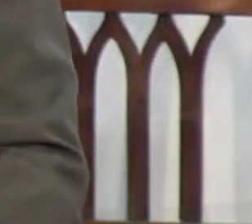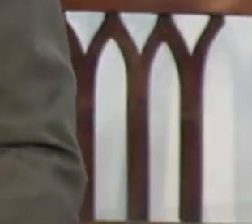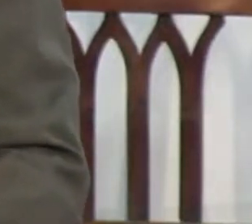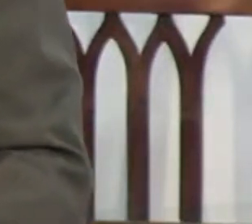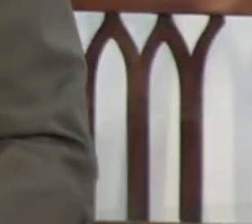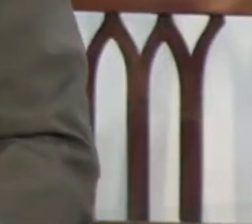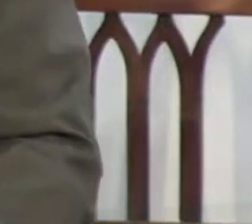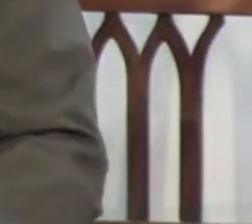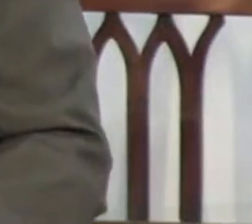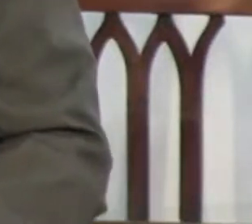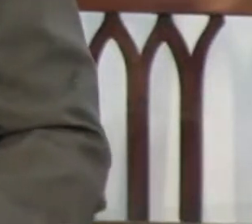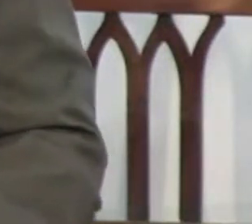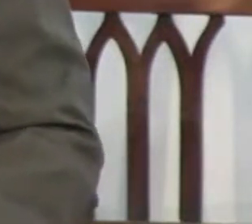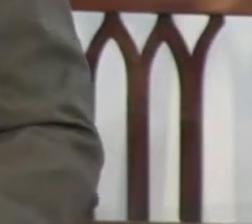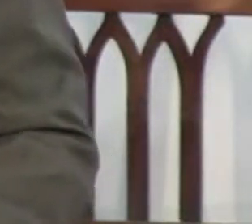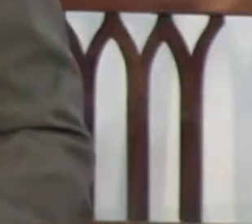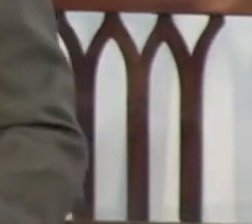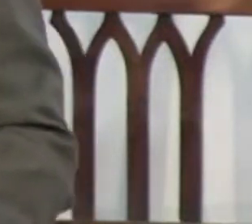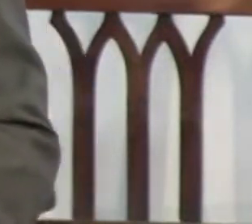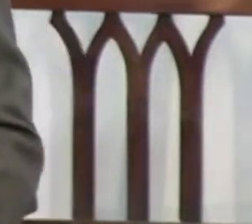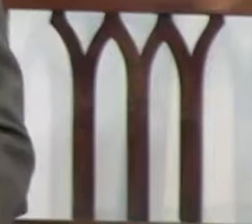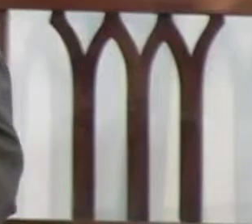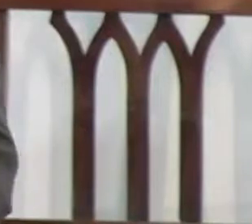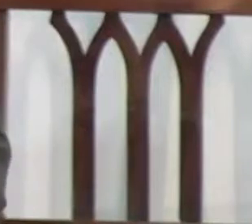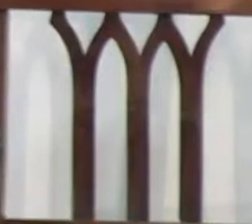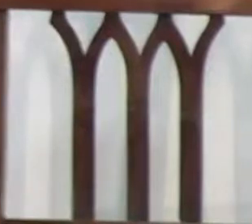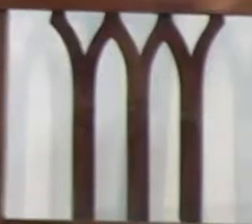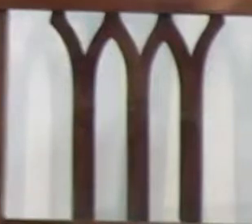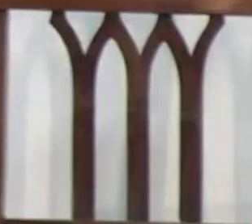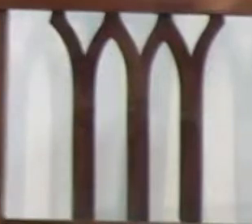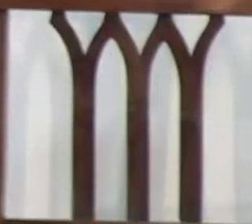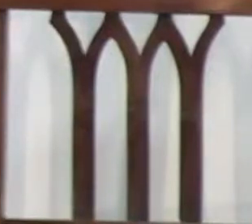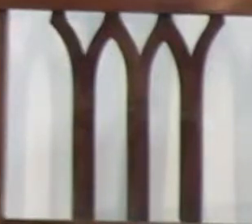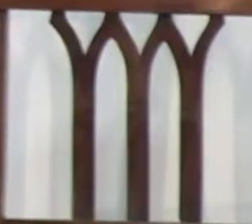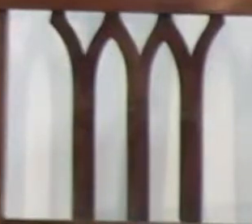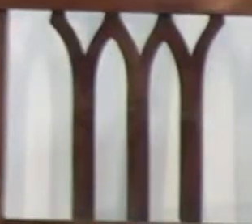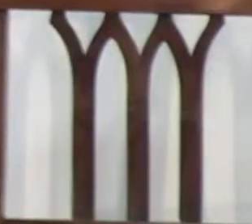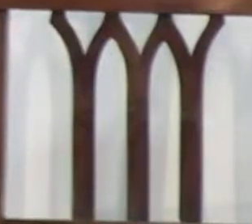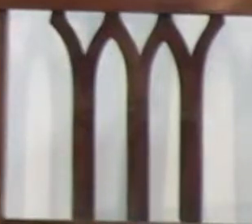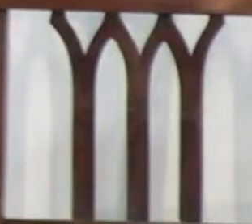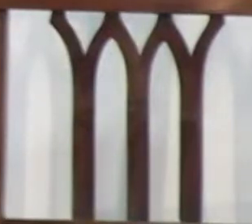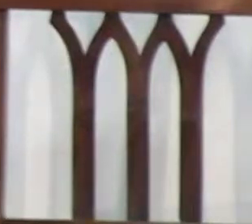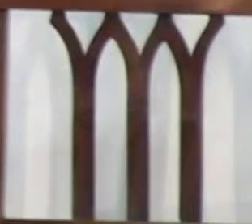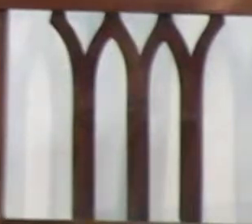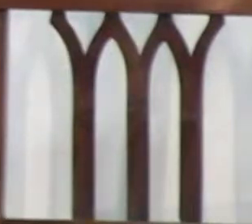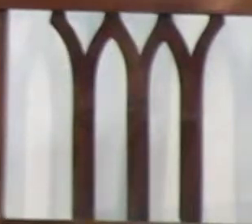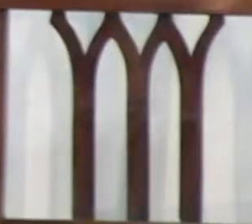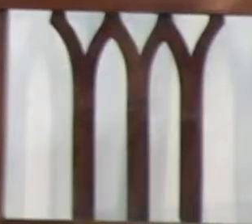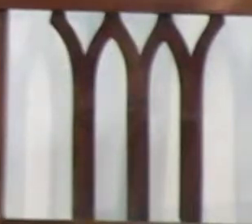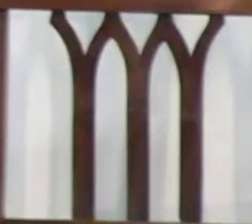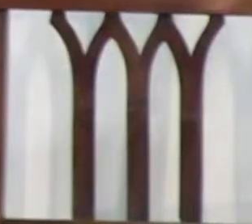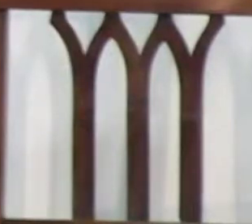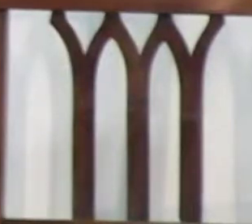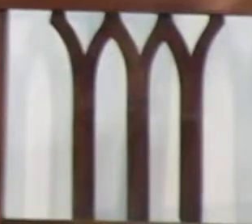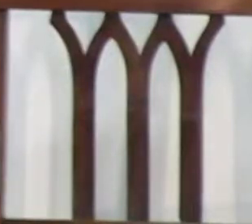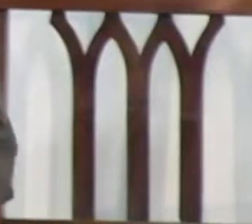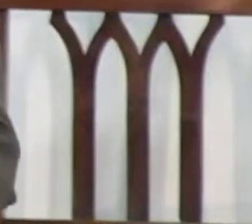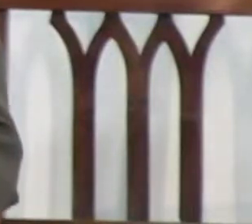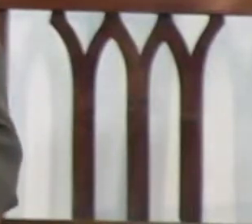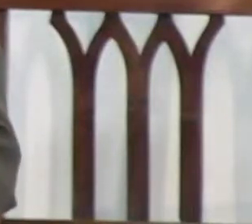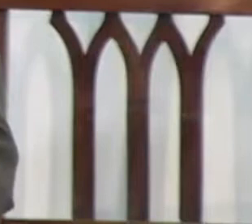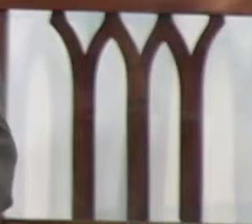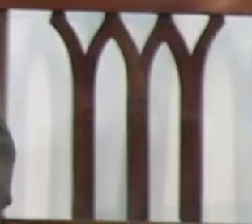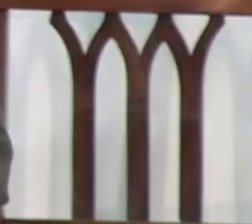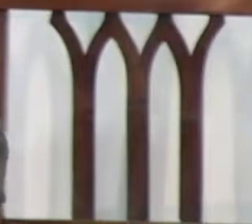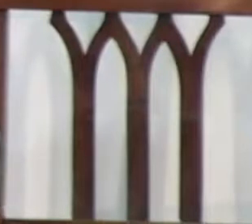fez. Porém ninguém será liberto sem que clame